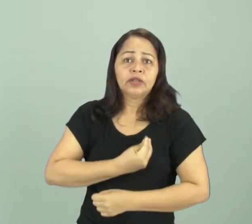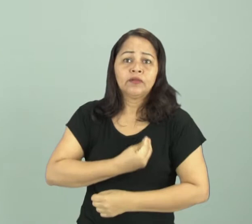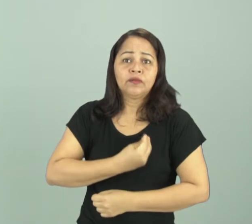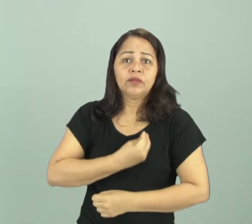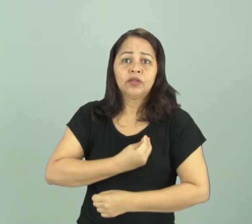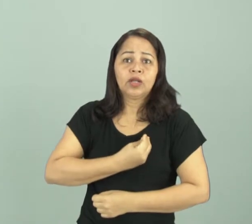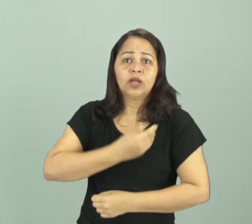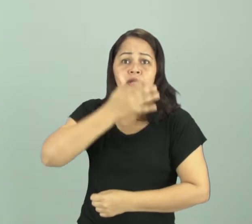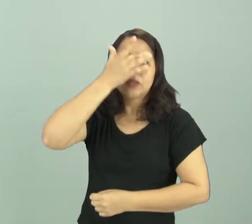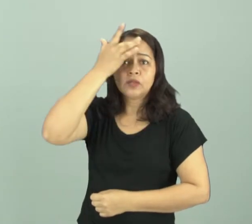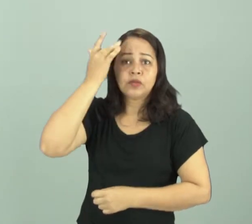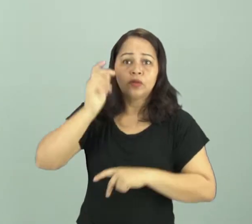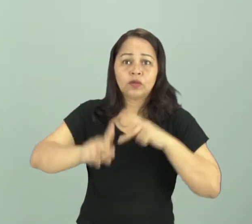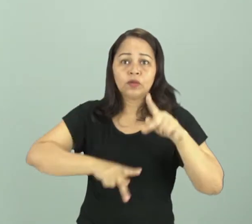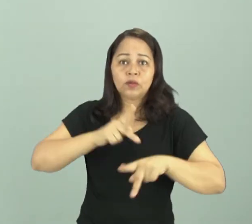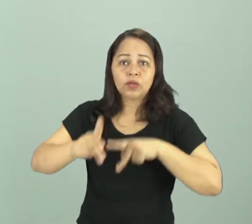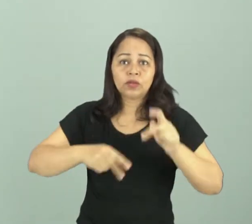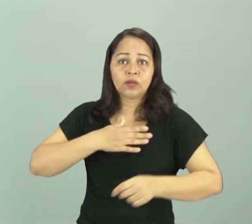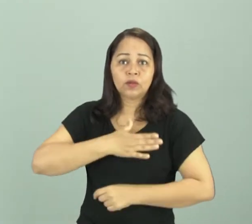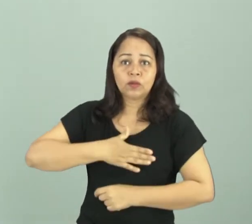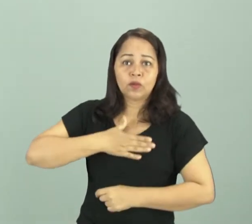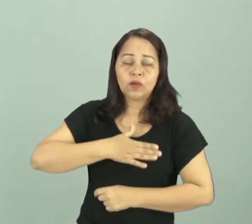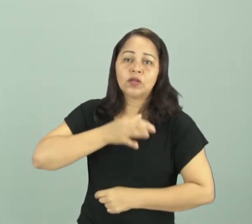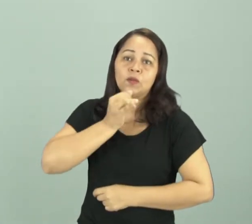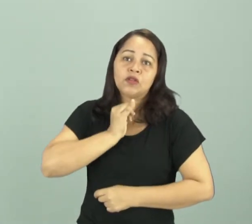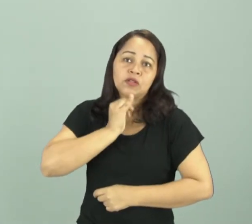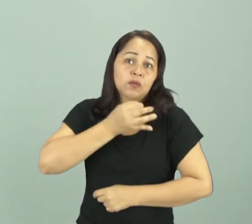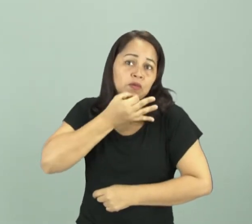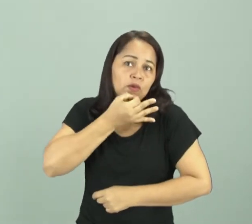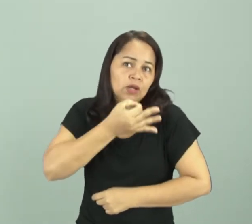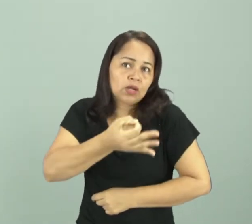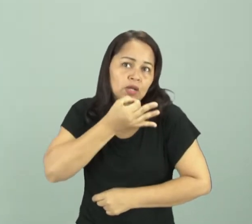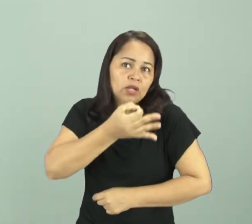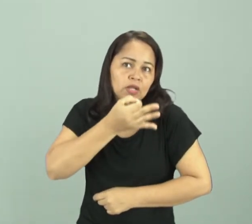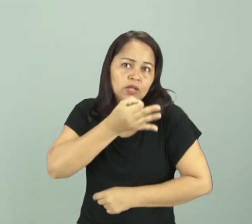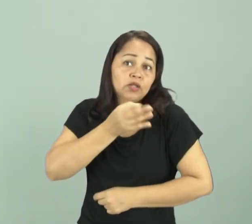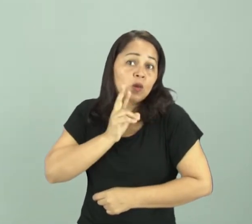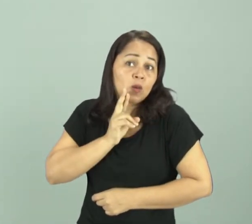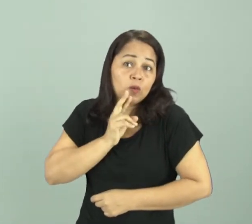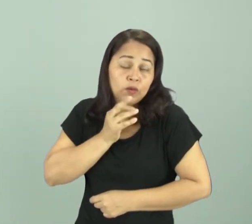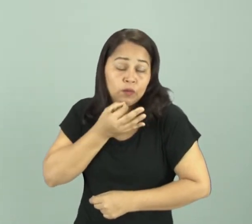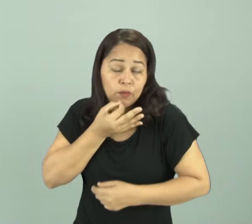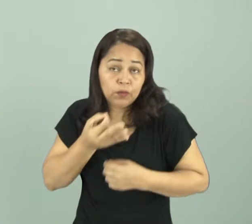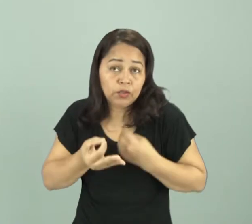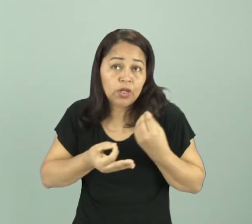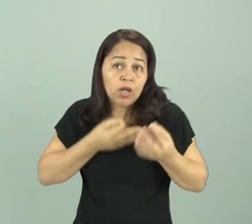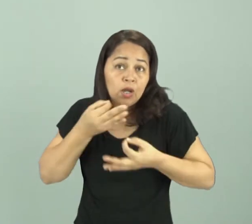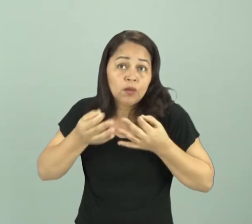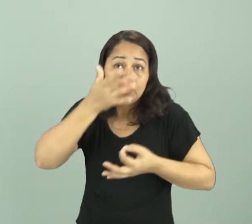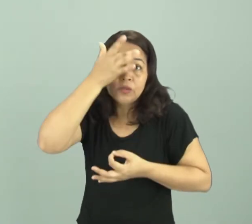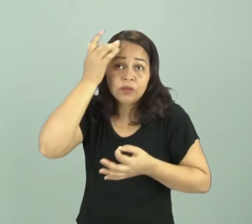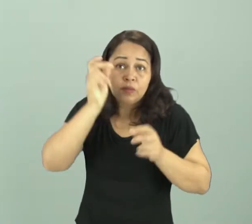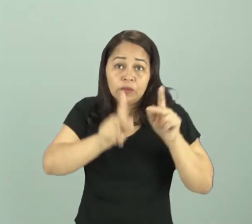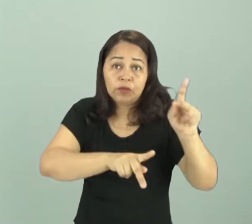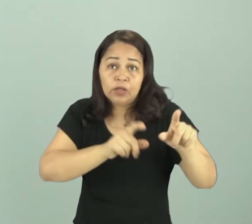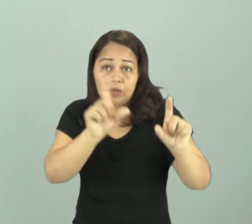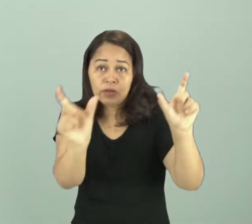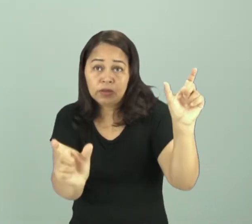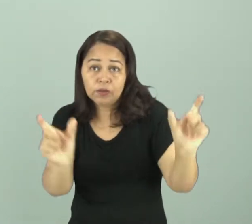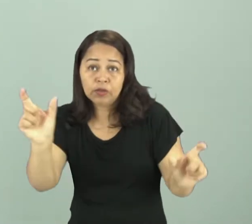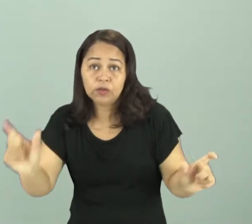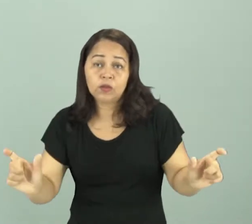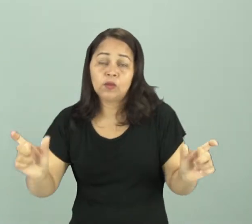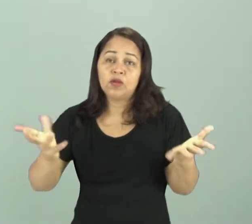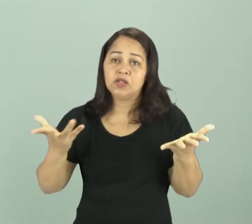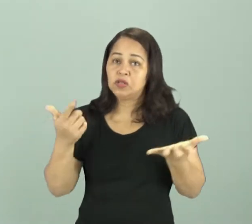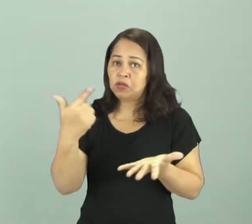povo. Apresentando, por exemplo, uma crítica de uma forma bem objetiva, tá? Sem muitos detalhes. Quando se